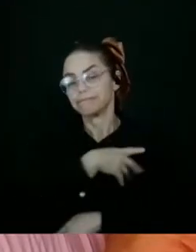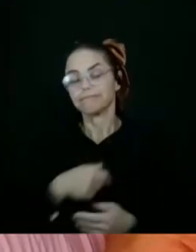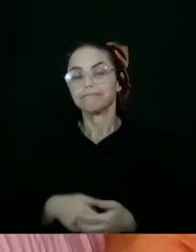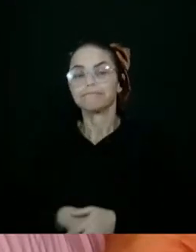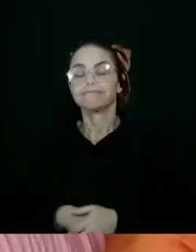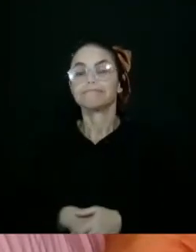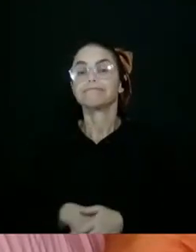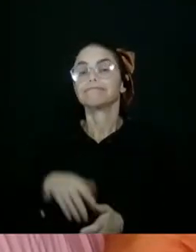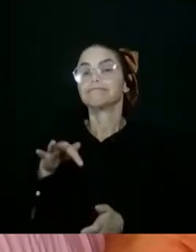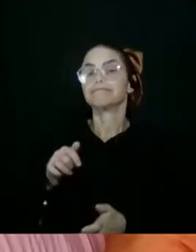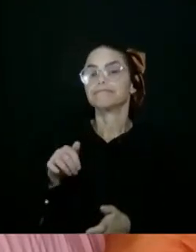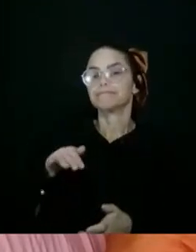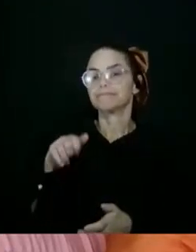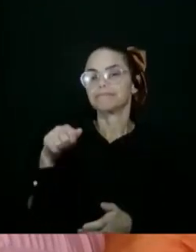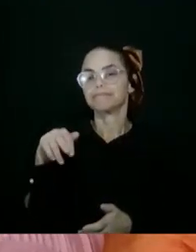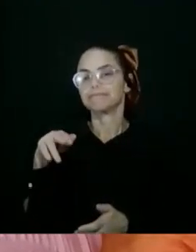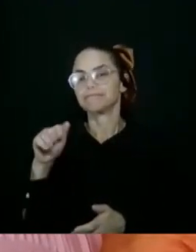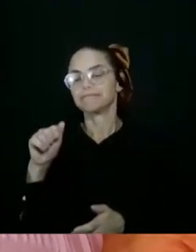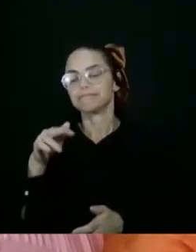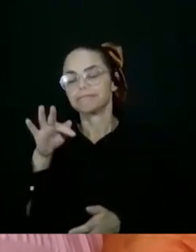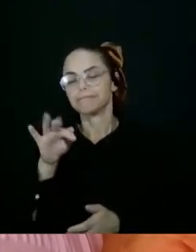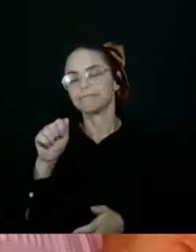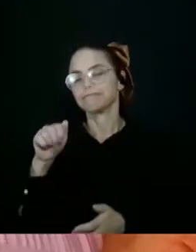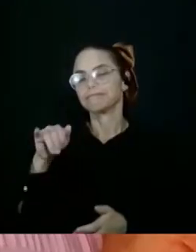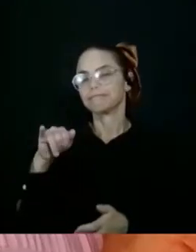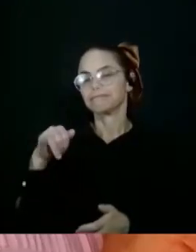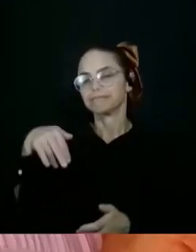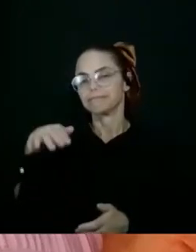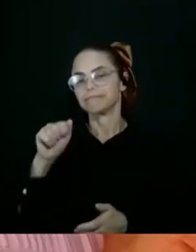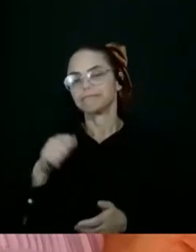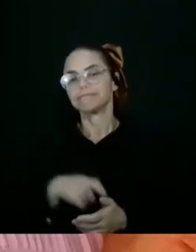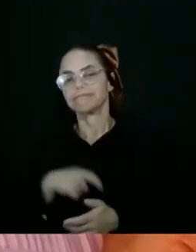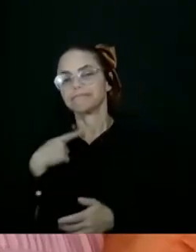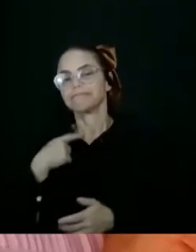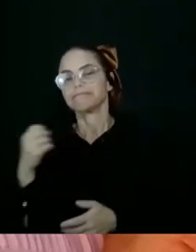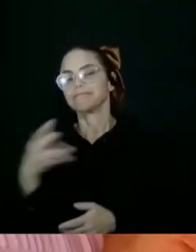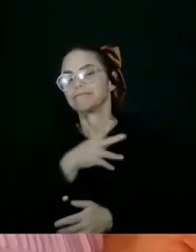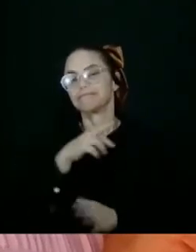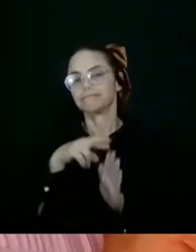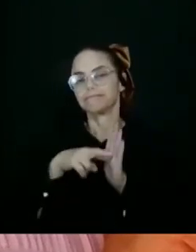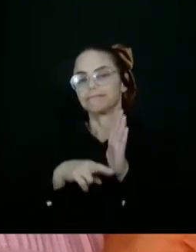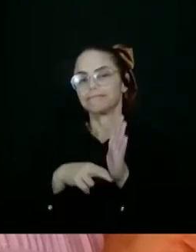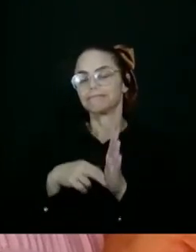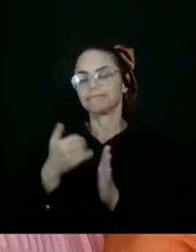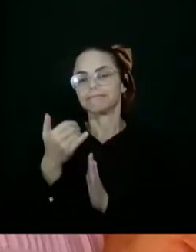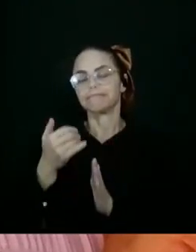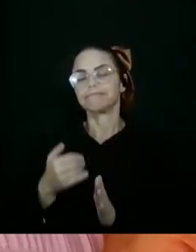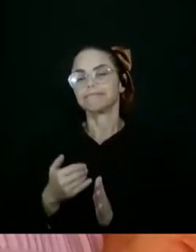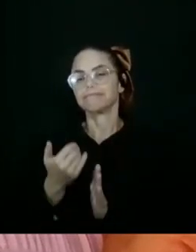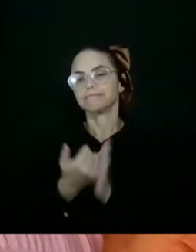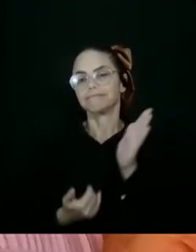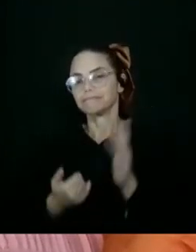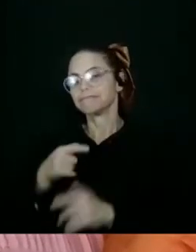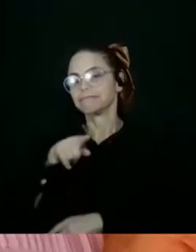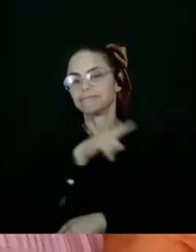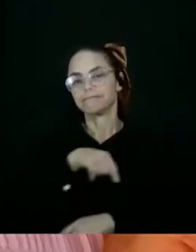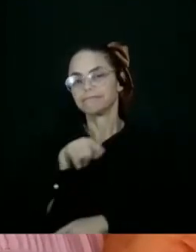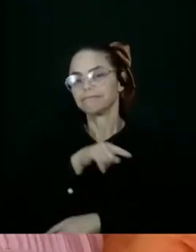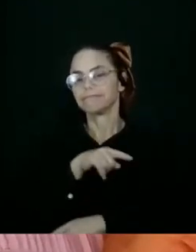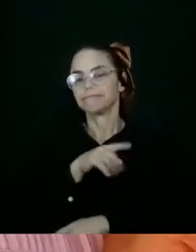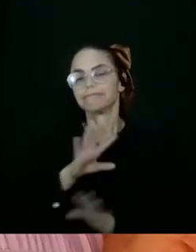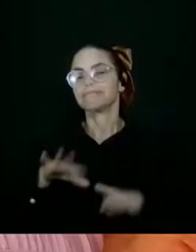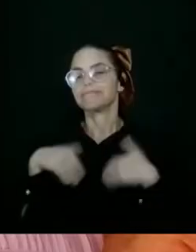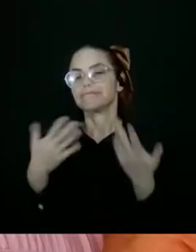primeira pergunta. O que são essas novas regras de isenção? Quando elas começam a valer? Já começa a